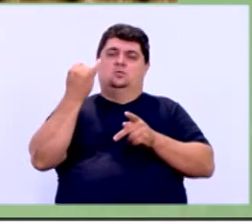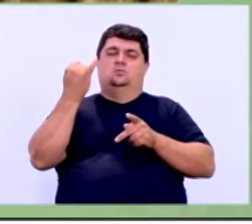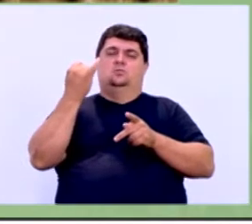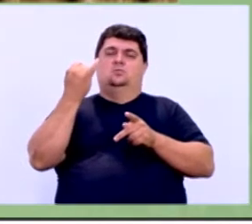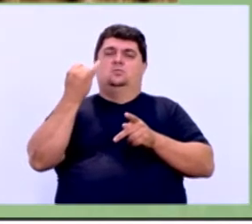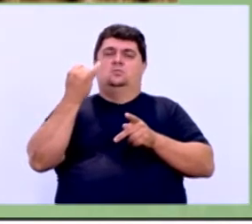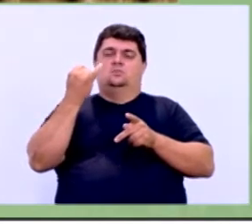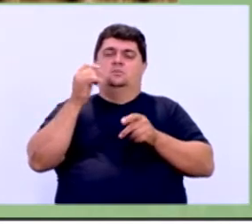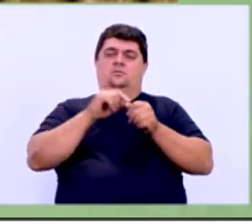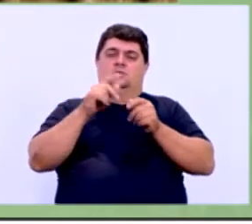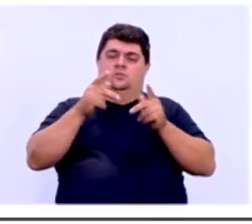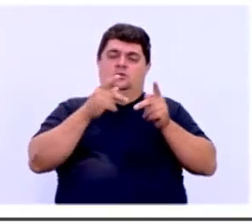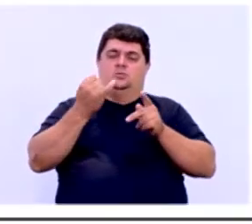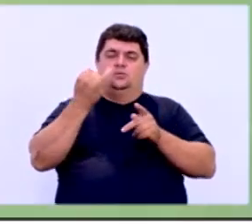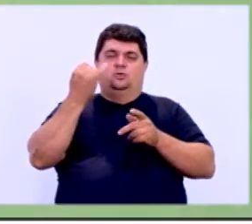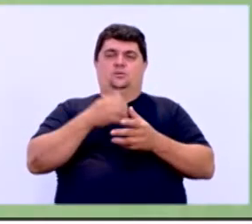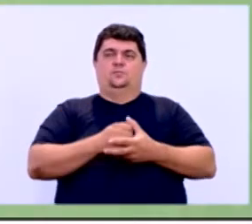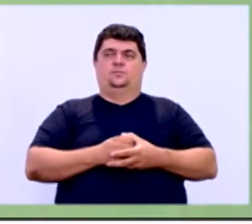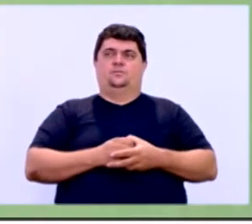um planejamento.